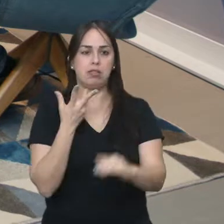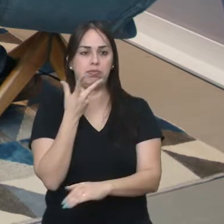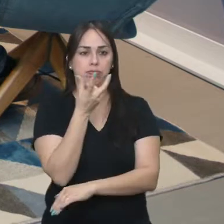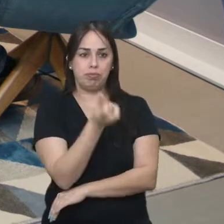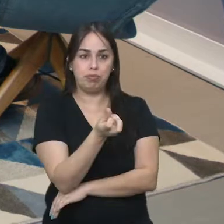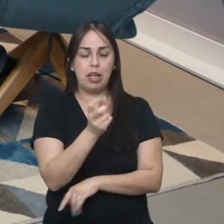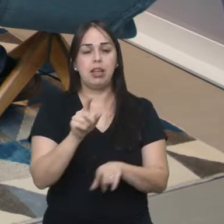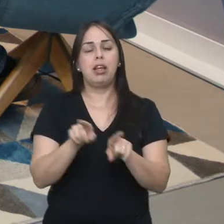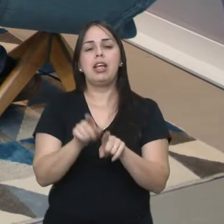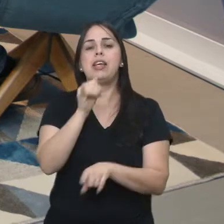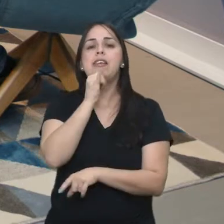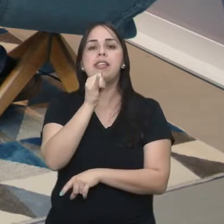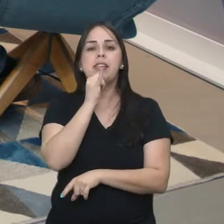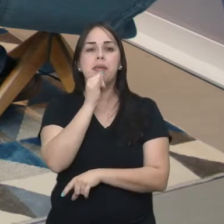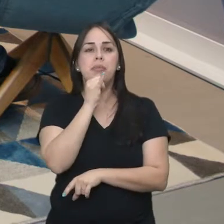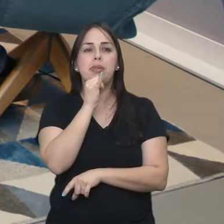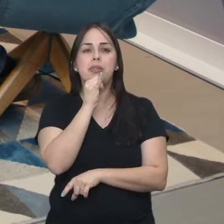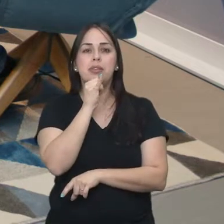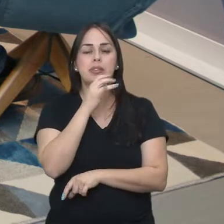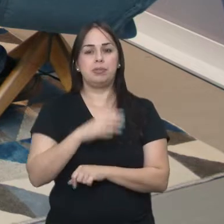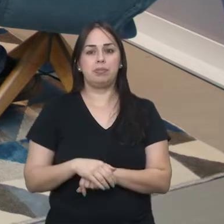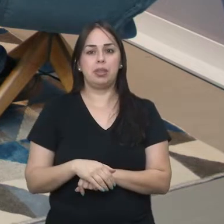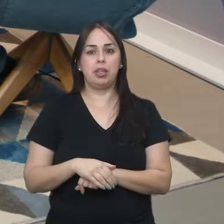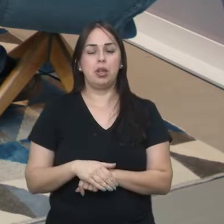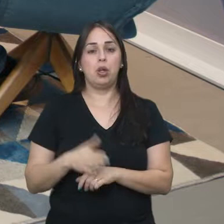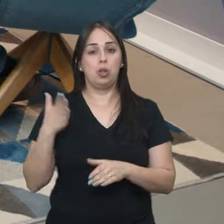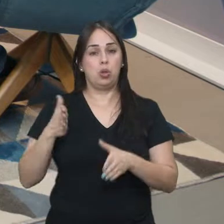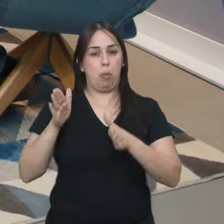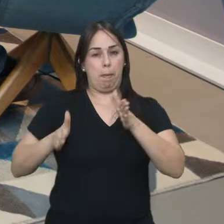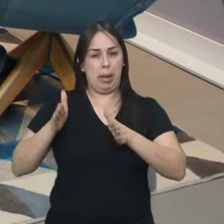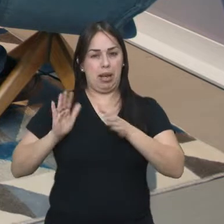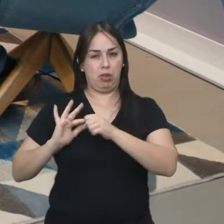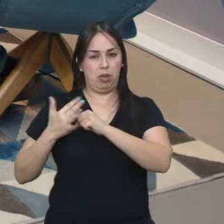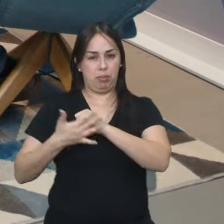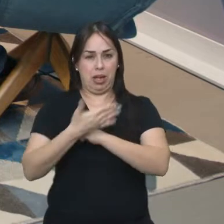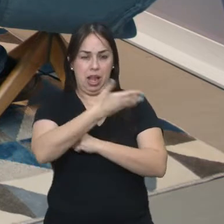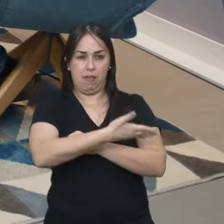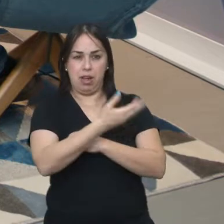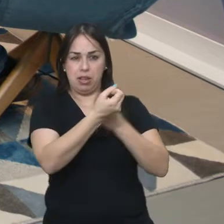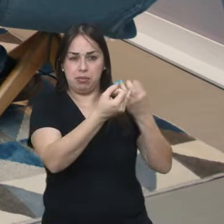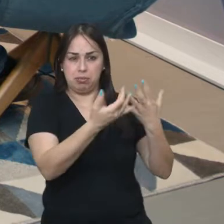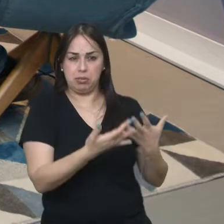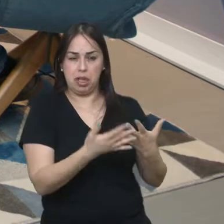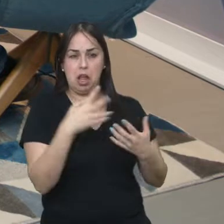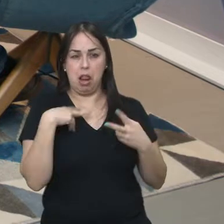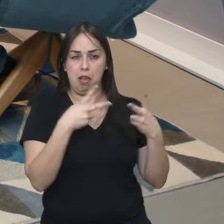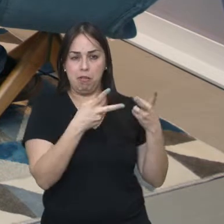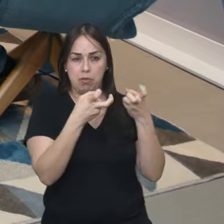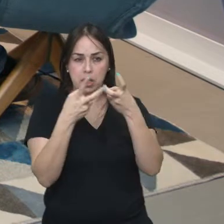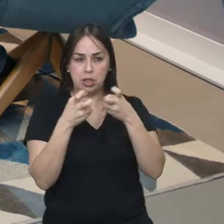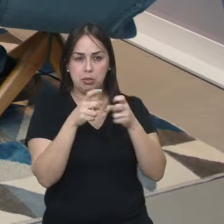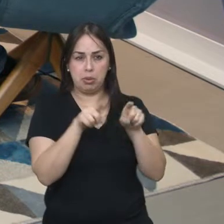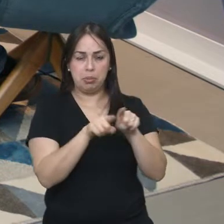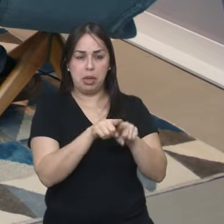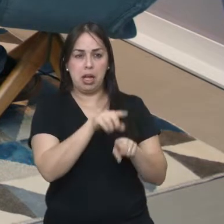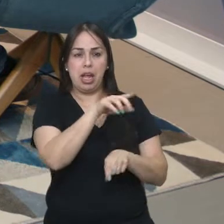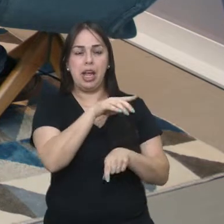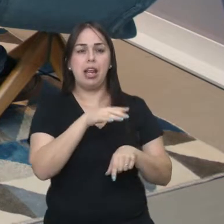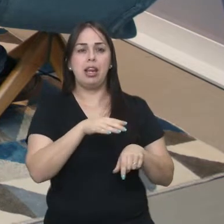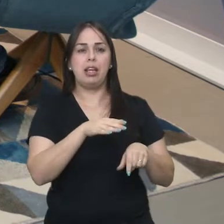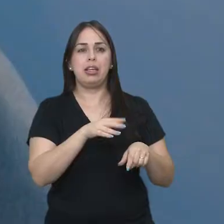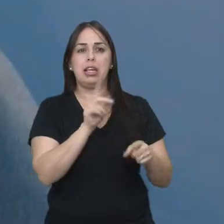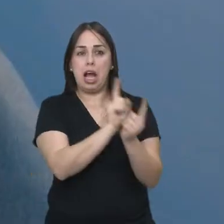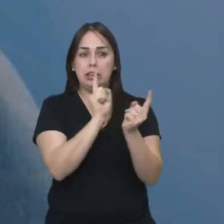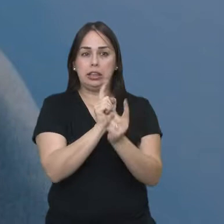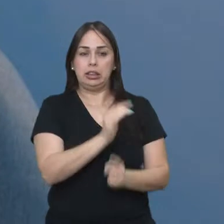essa vacinação. Um exemplo nosso muito grande foi na campanha de Covid, acho que o Dr. Lucas até deve ter visto alguns dos pacientes dele, já que ele atende